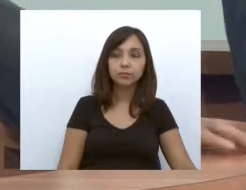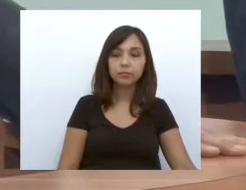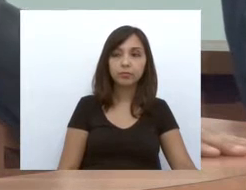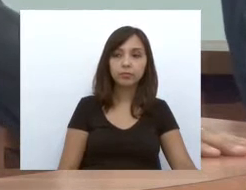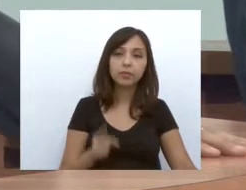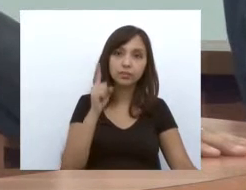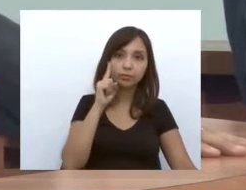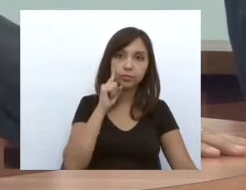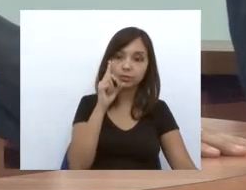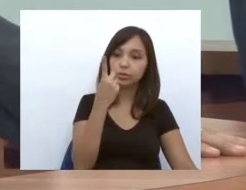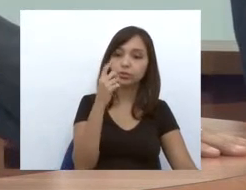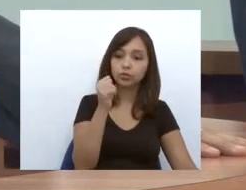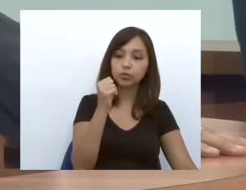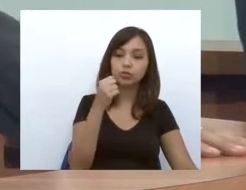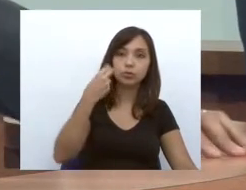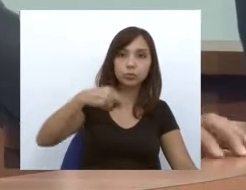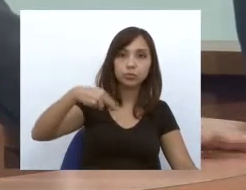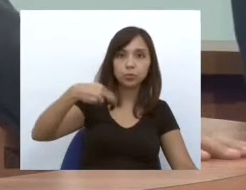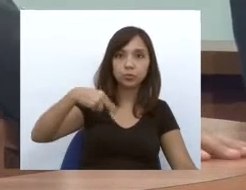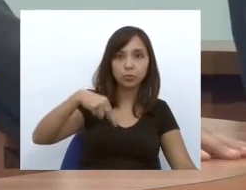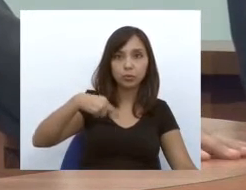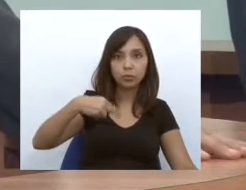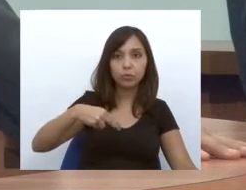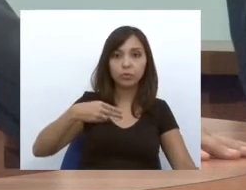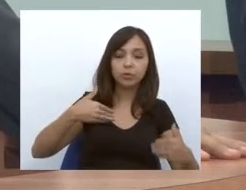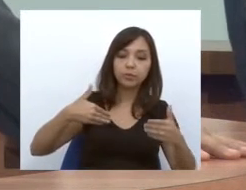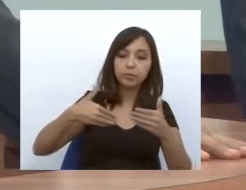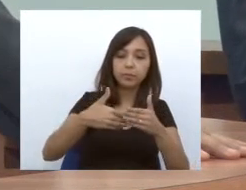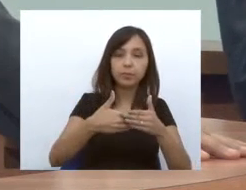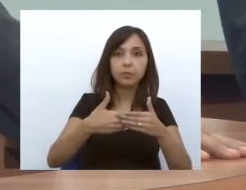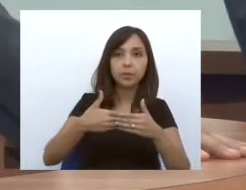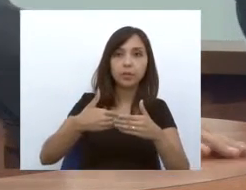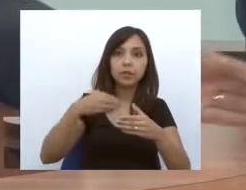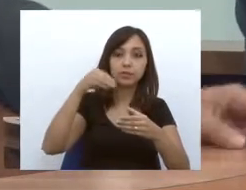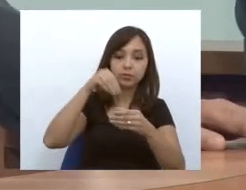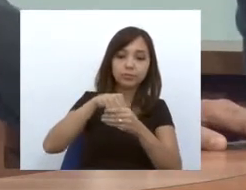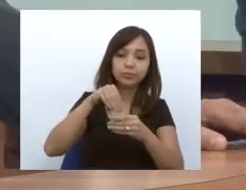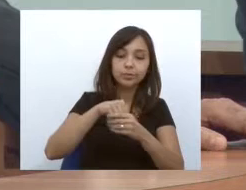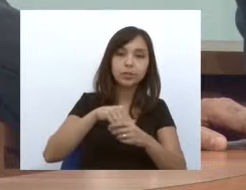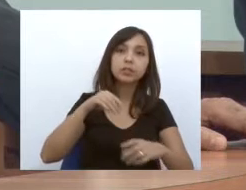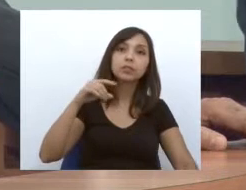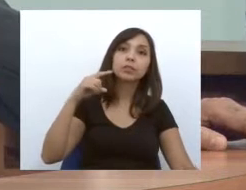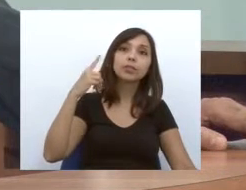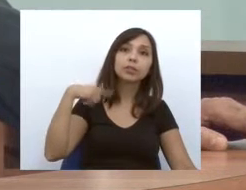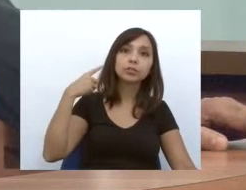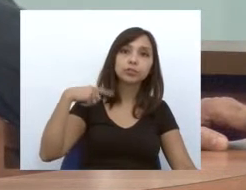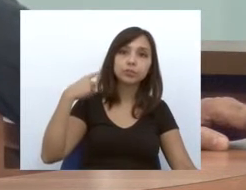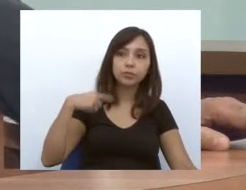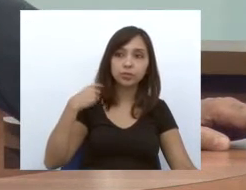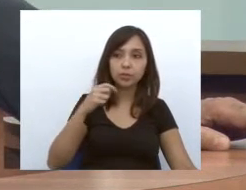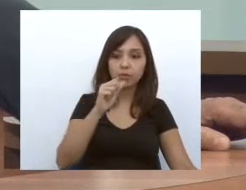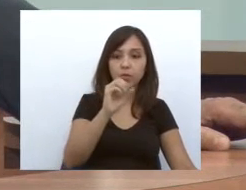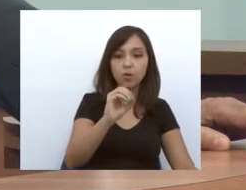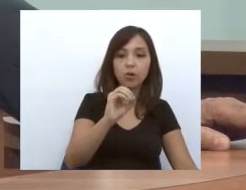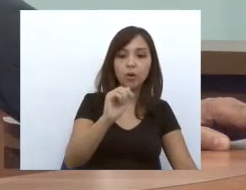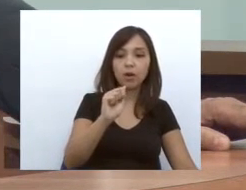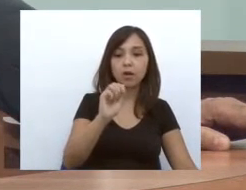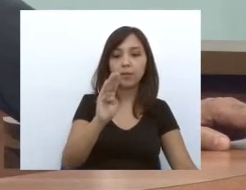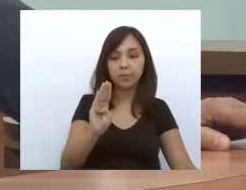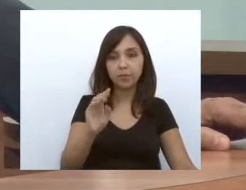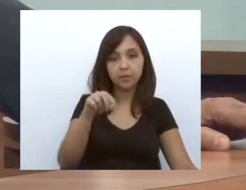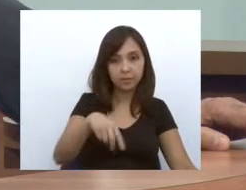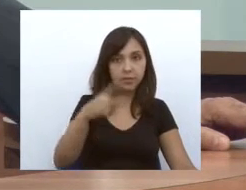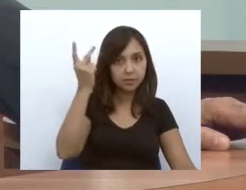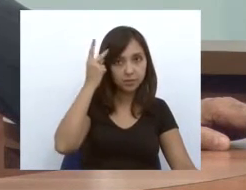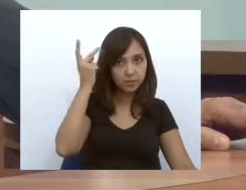Dia 18 de novembro, se avizinha a eleição da Ordem dos Advogados do Brasil. A eleição da OAB é no estado de São